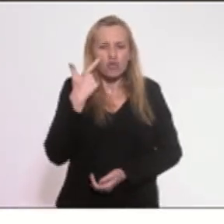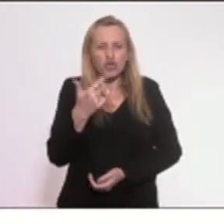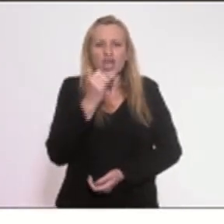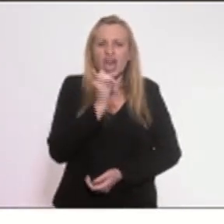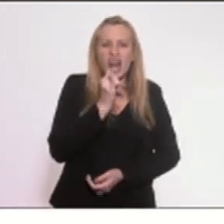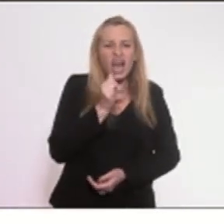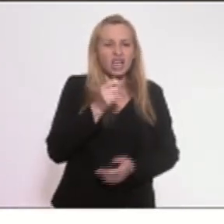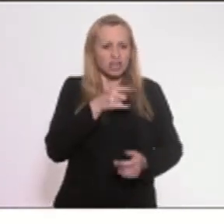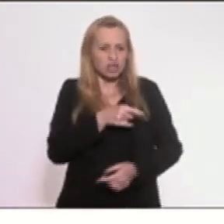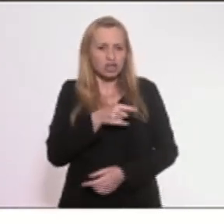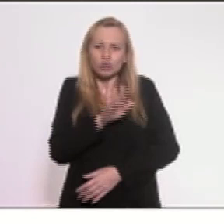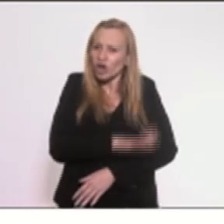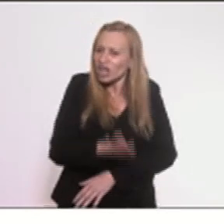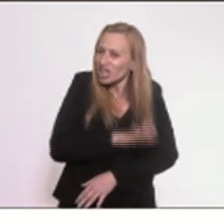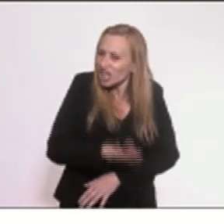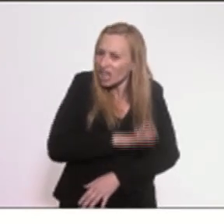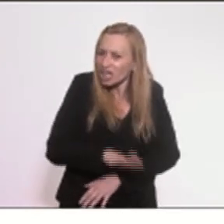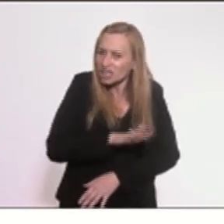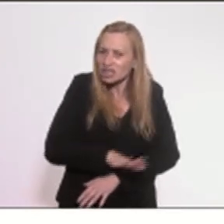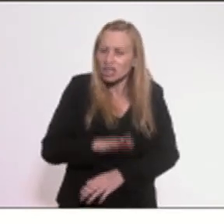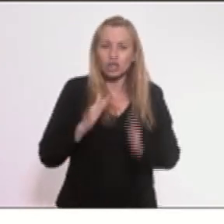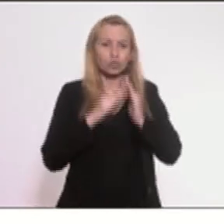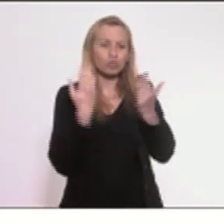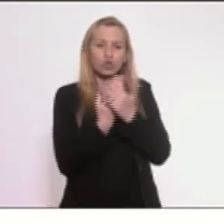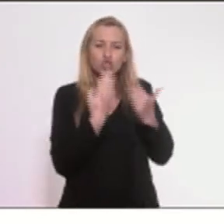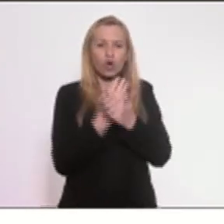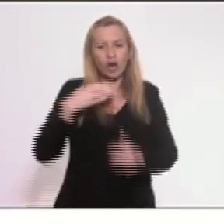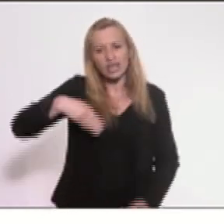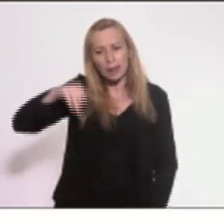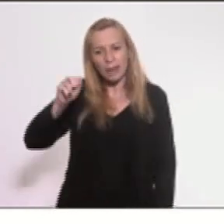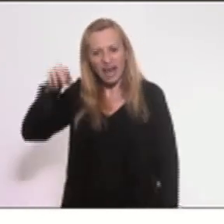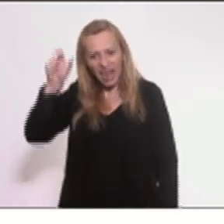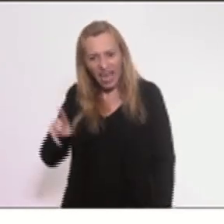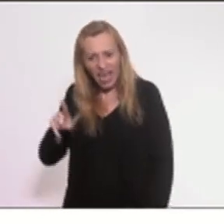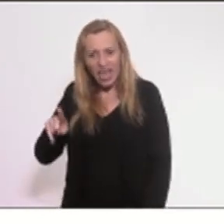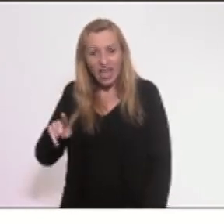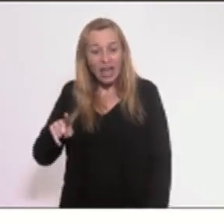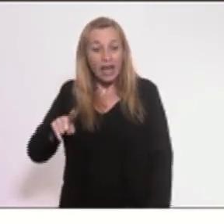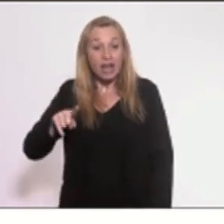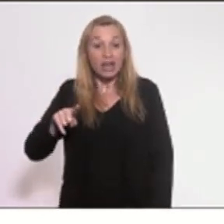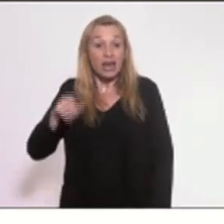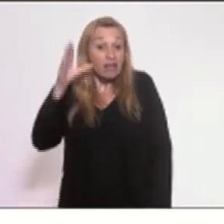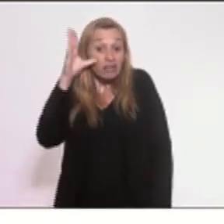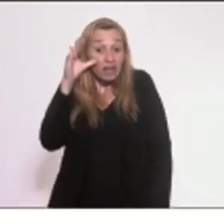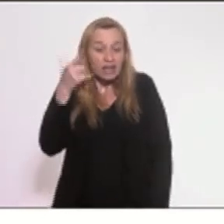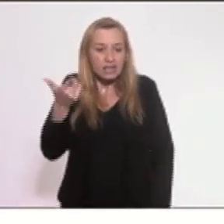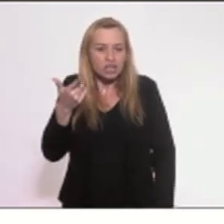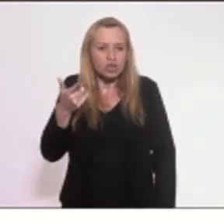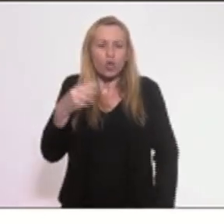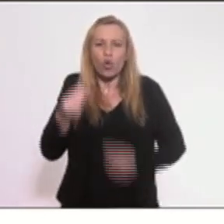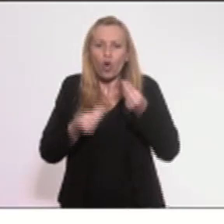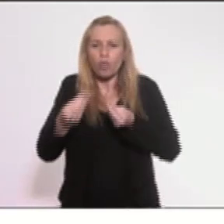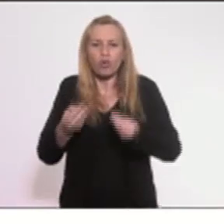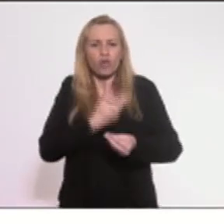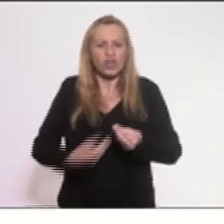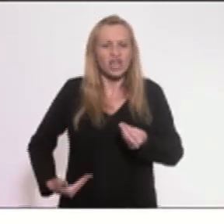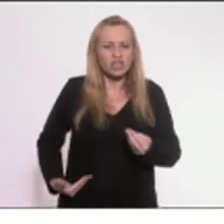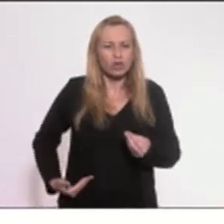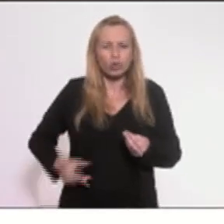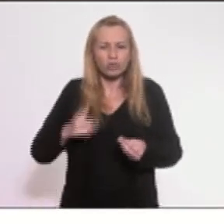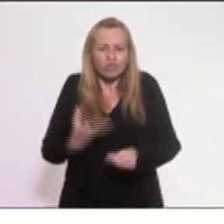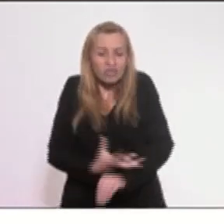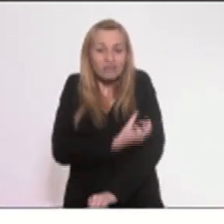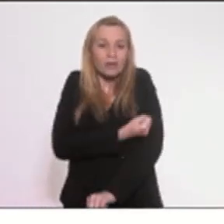relatos como esse de uma criança da Escola da Maré, é impressionante como o governador não se comove. Será porque,